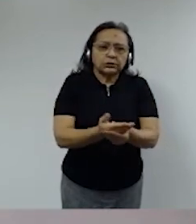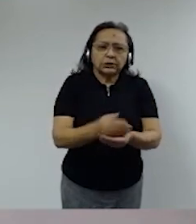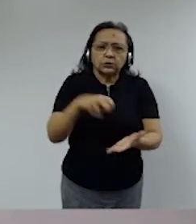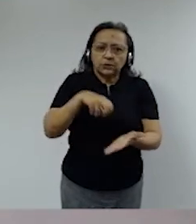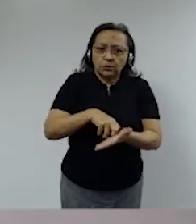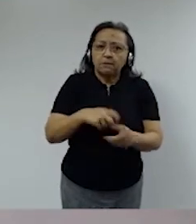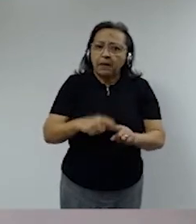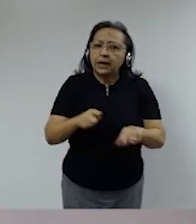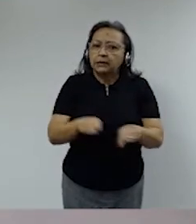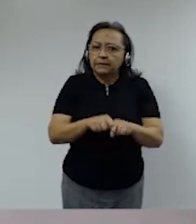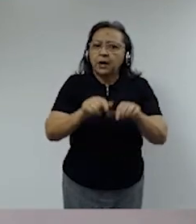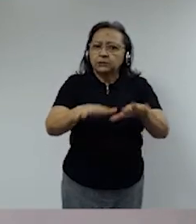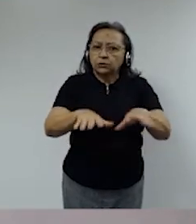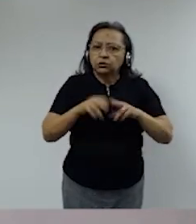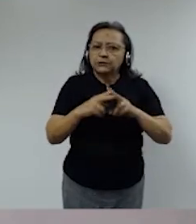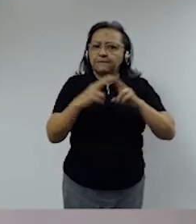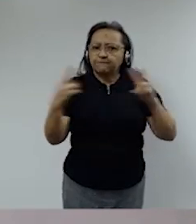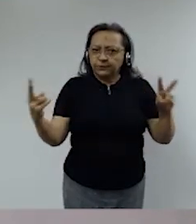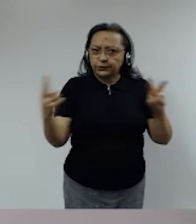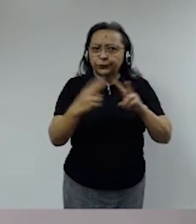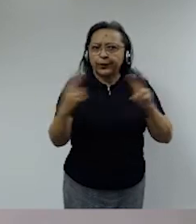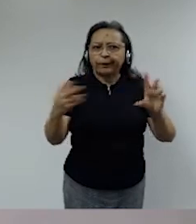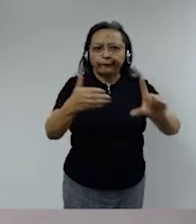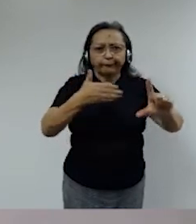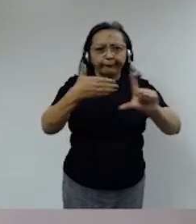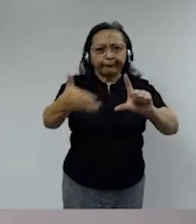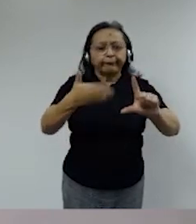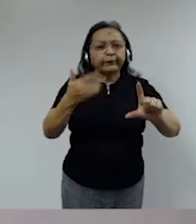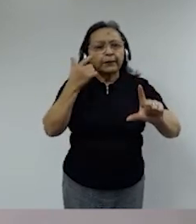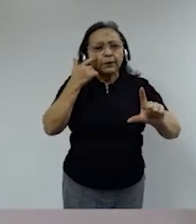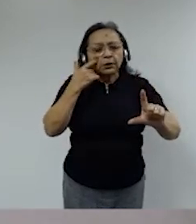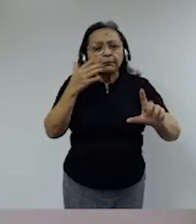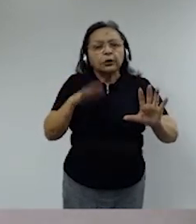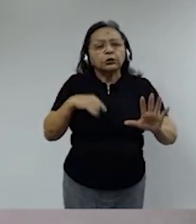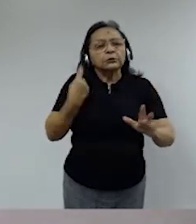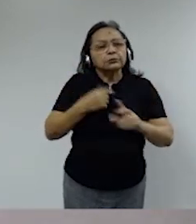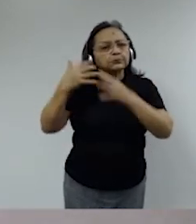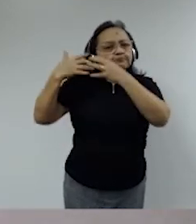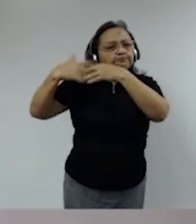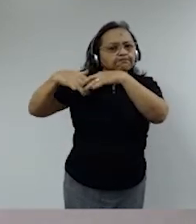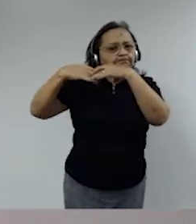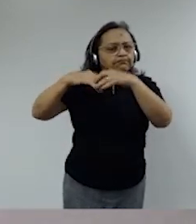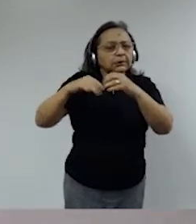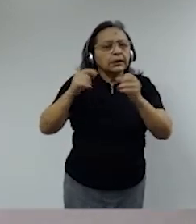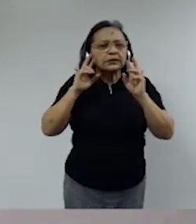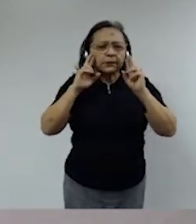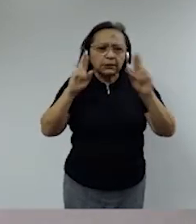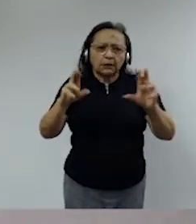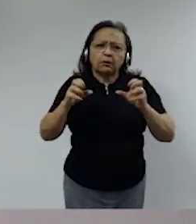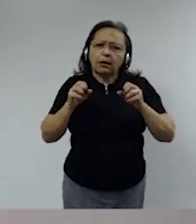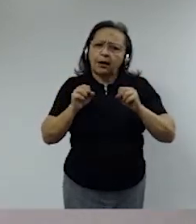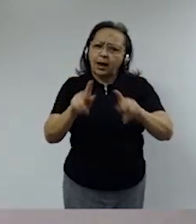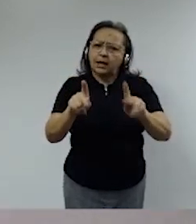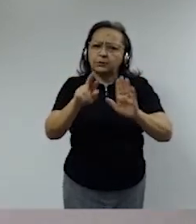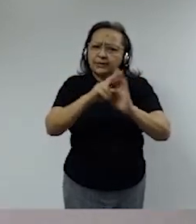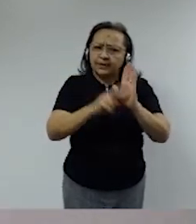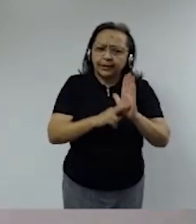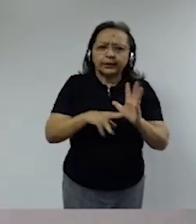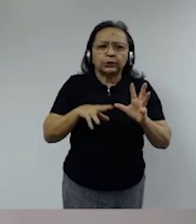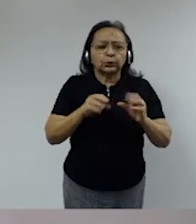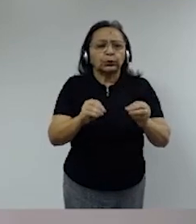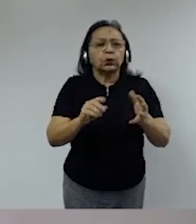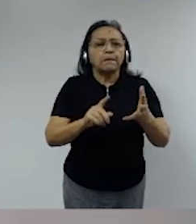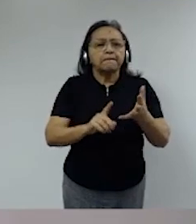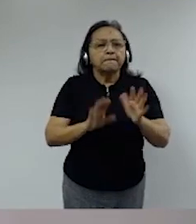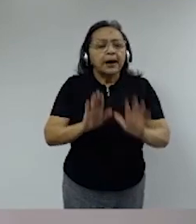se colocando, né? Mas eu acho que a gente tem que pensar, logicamente, respeitando os protocolos, enfim, como a doutora Silvia falou,